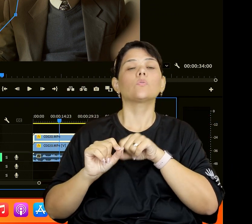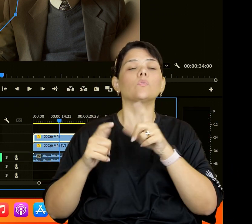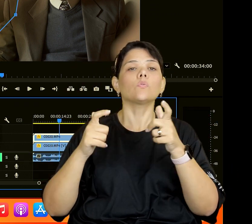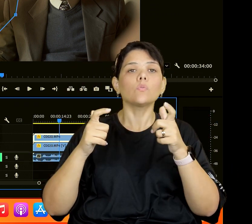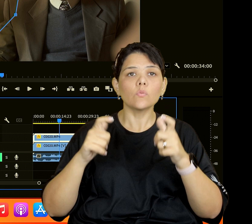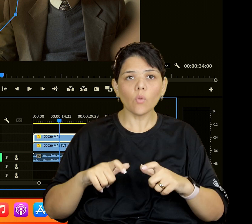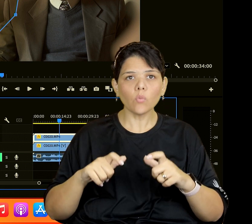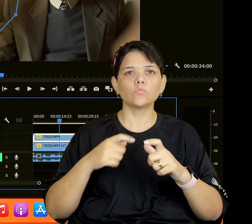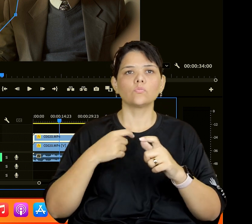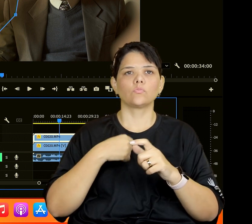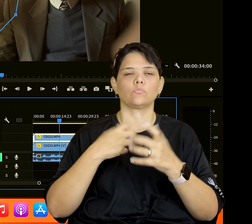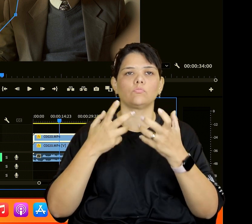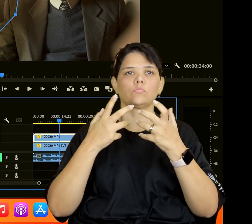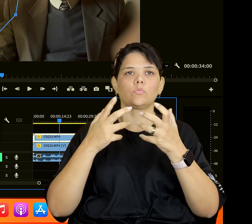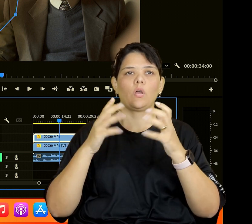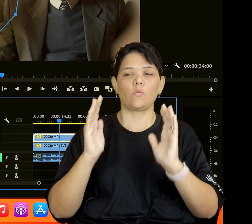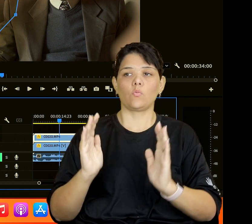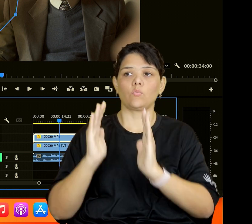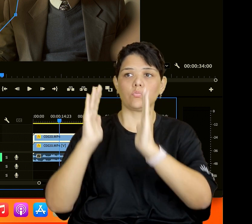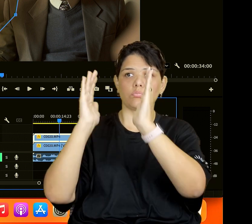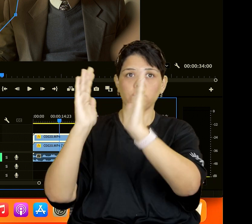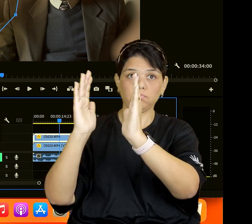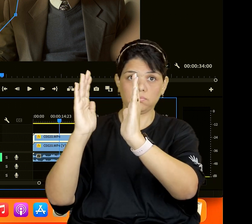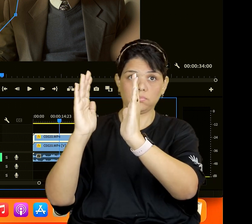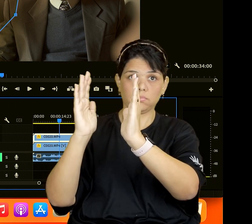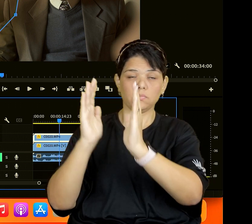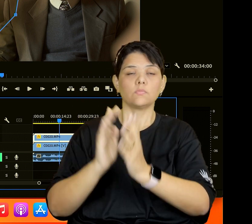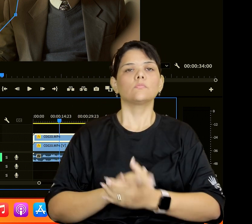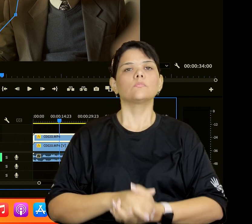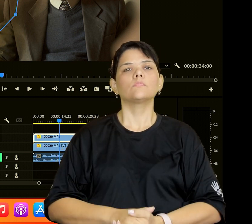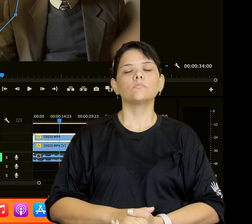exatamente essa porção, beleza?